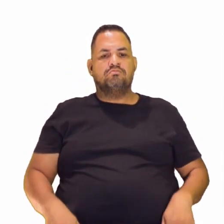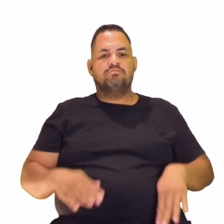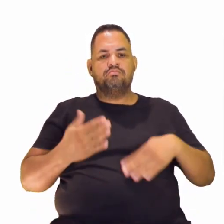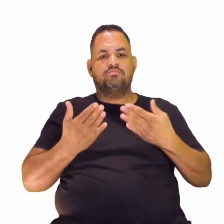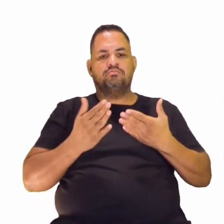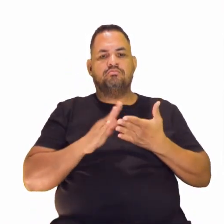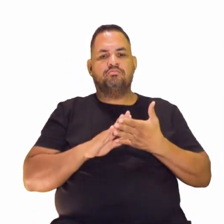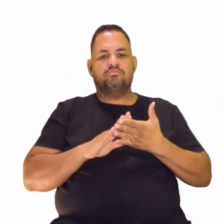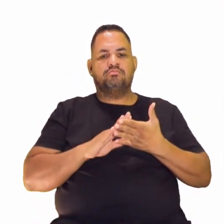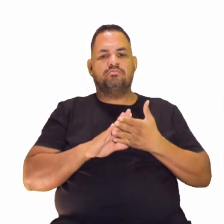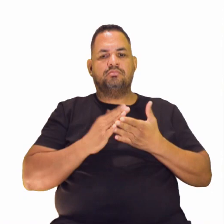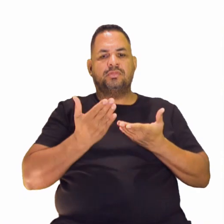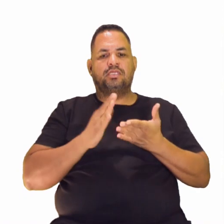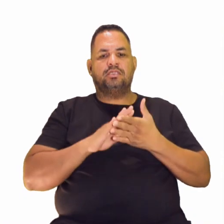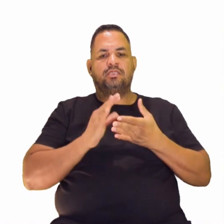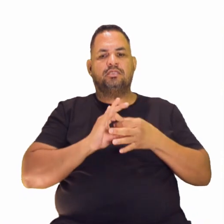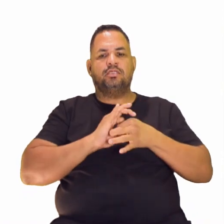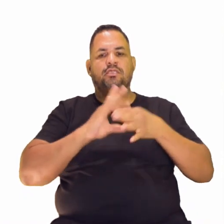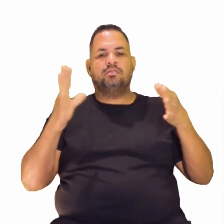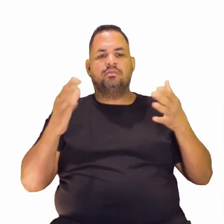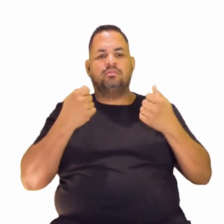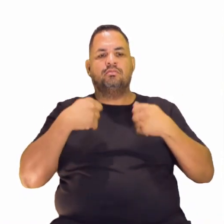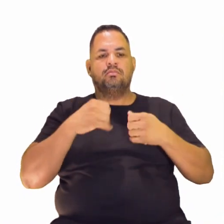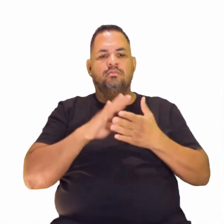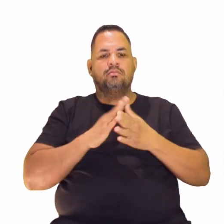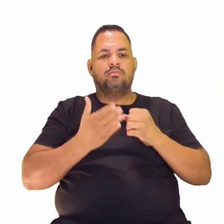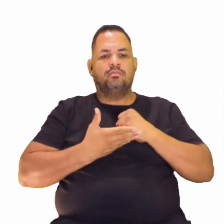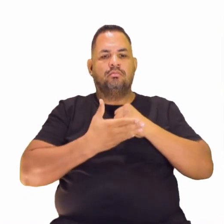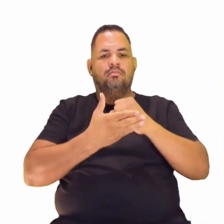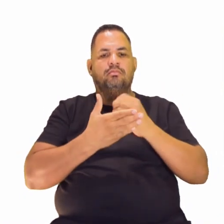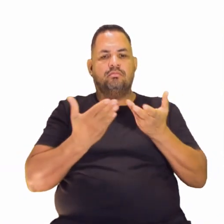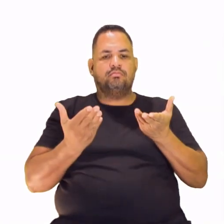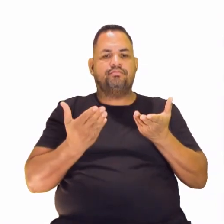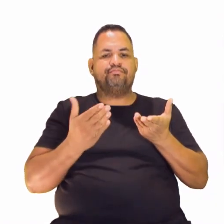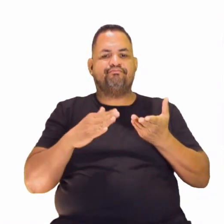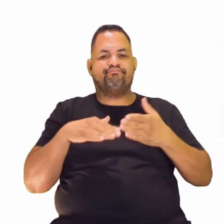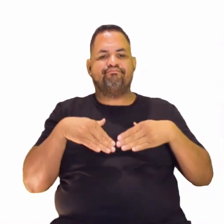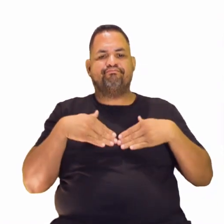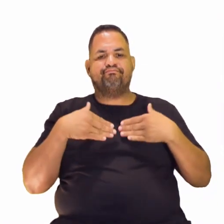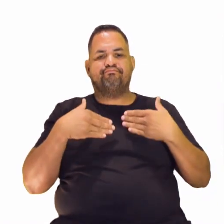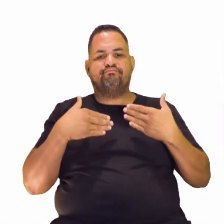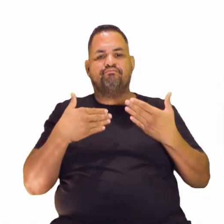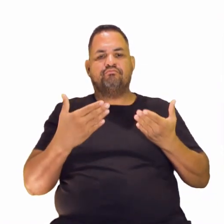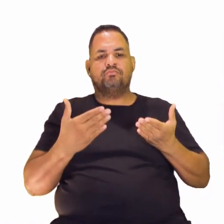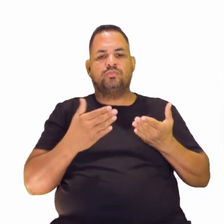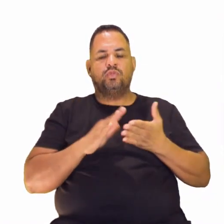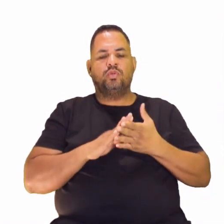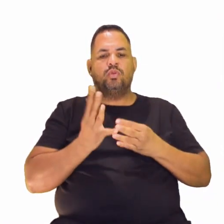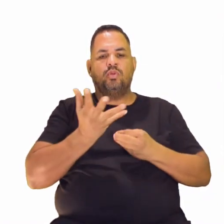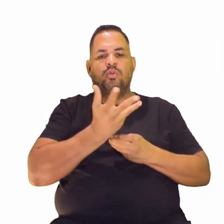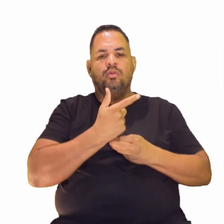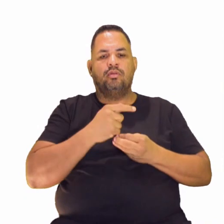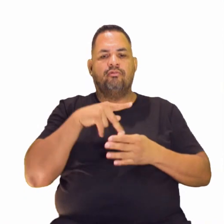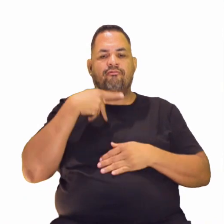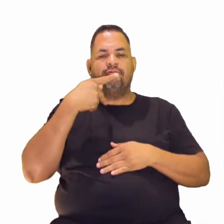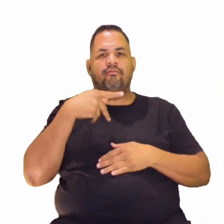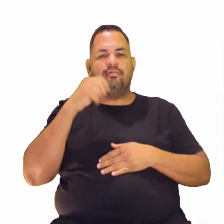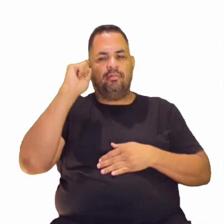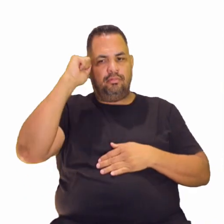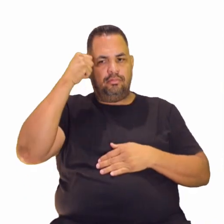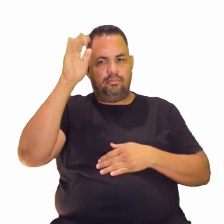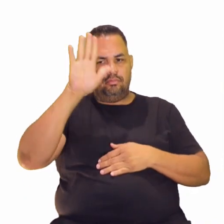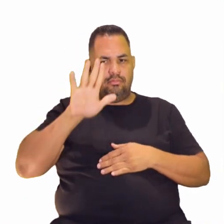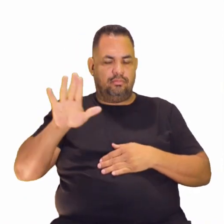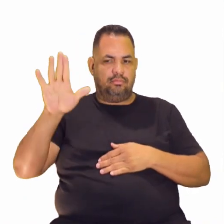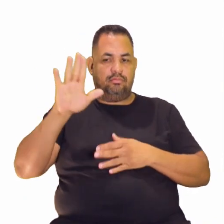artífices alforriados que pudessem fundamentar tal forma de arte dita